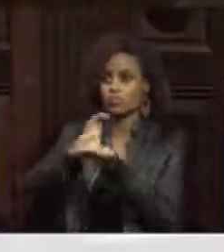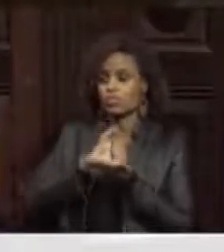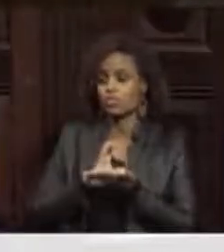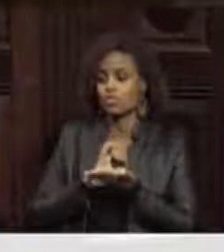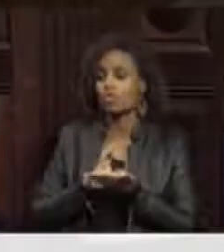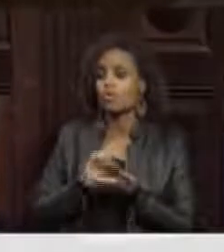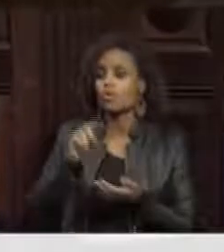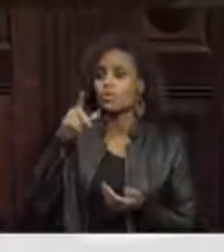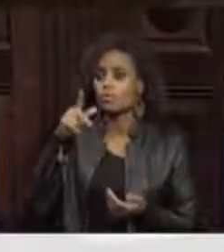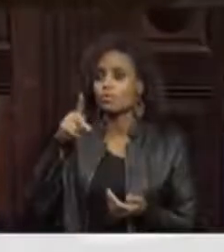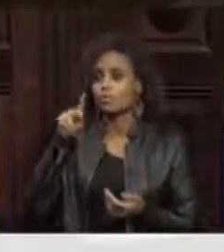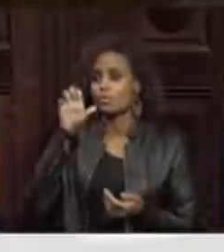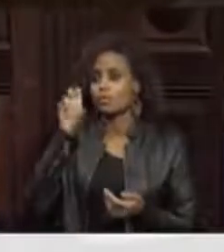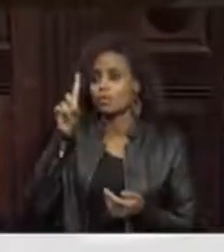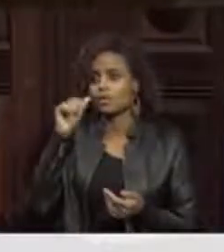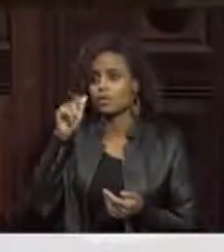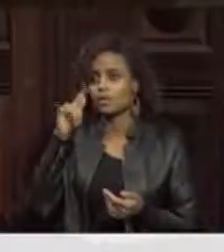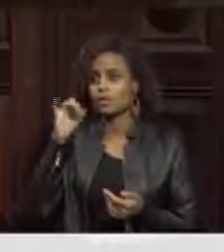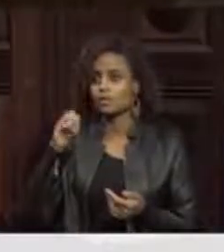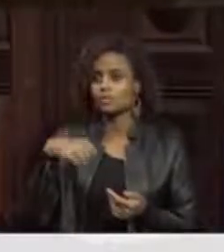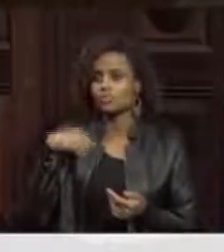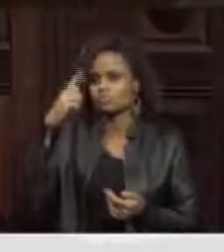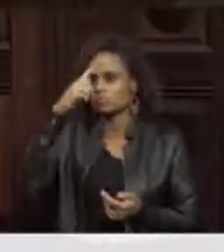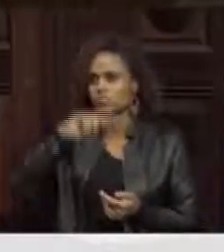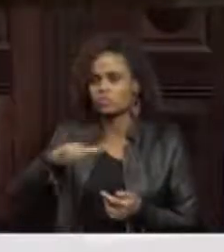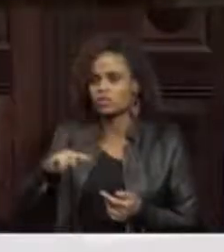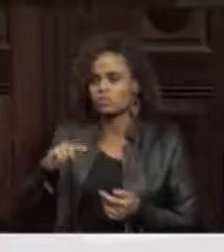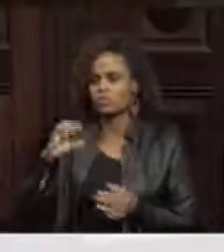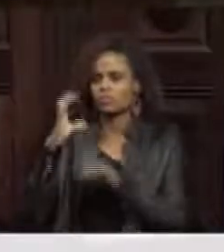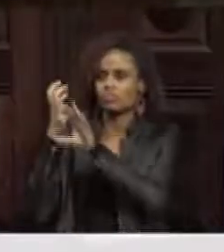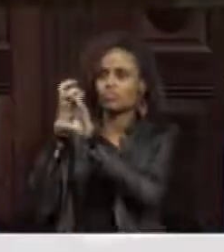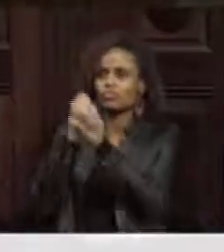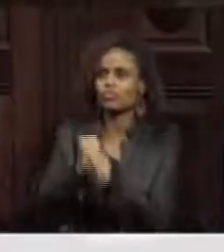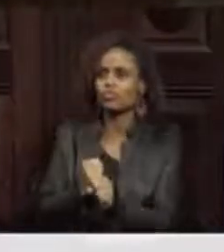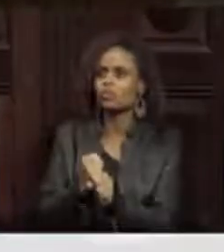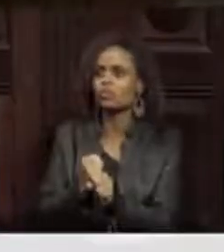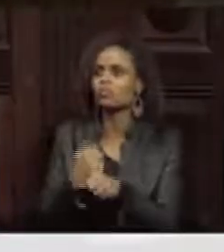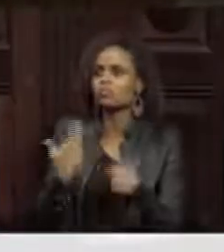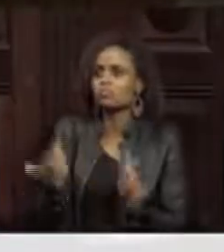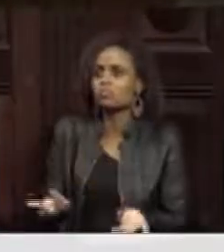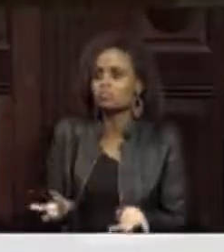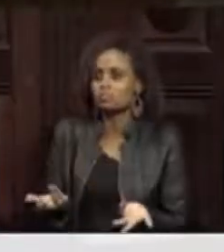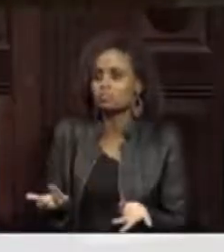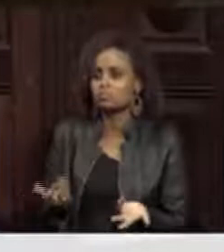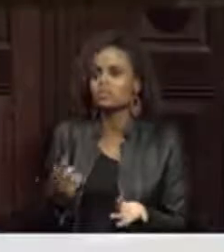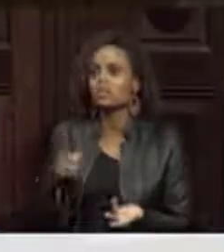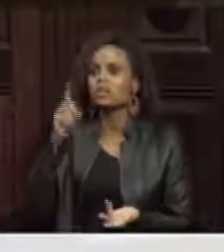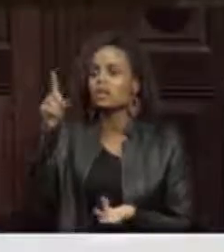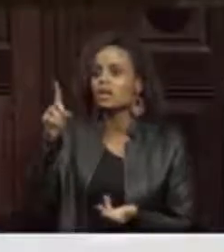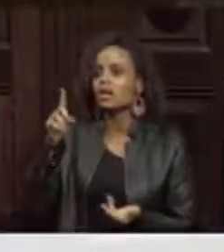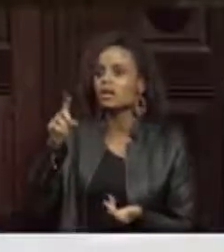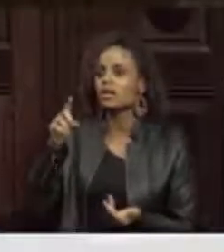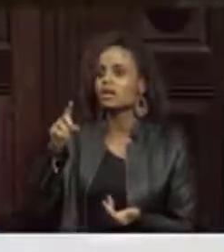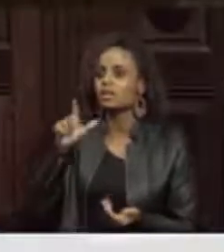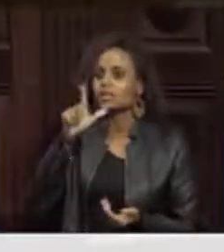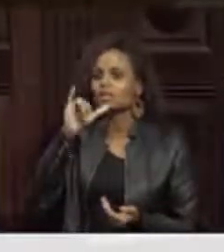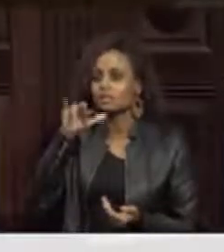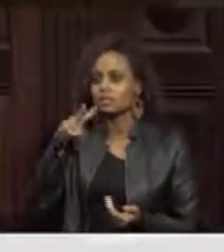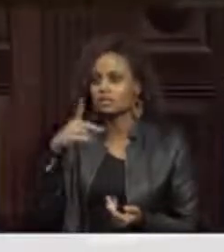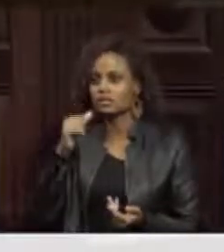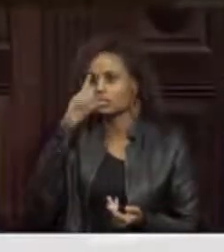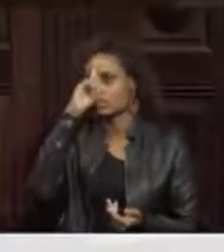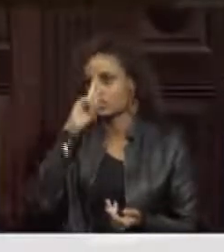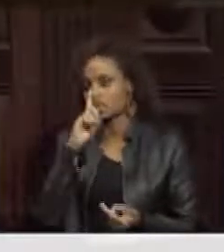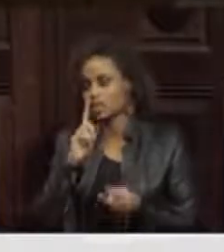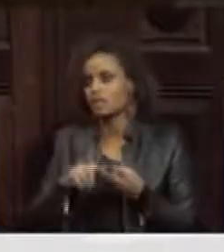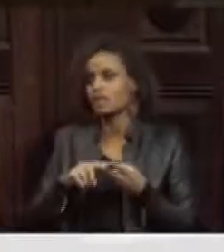na linha amarela, lá na Via Light e